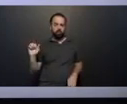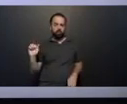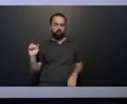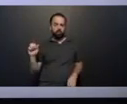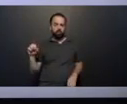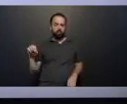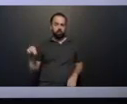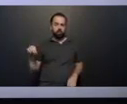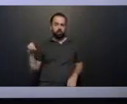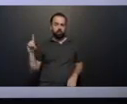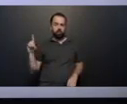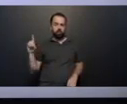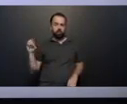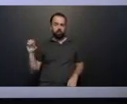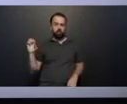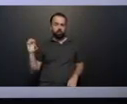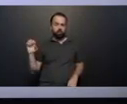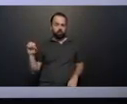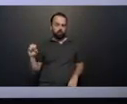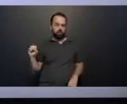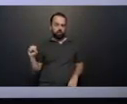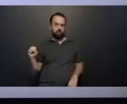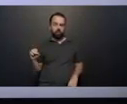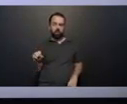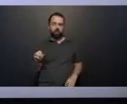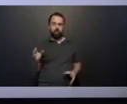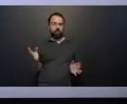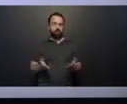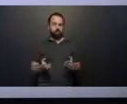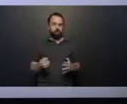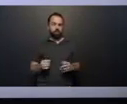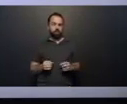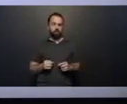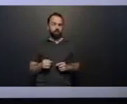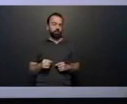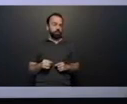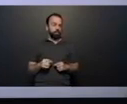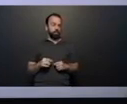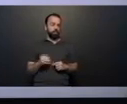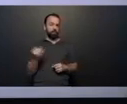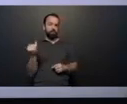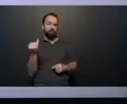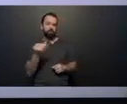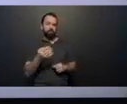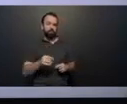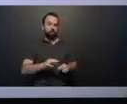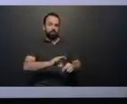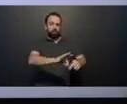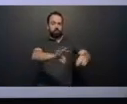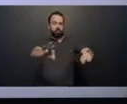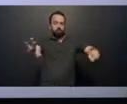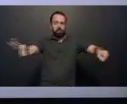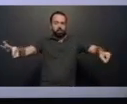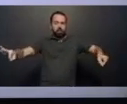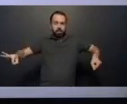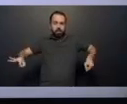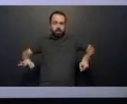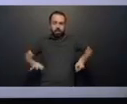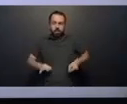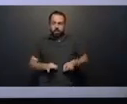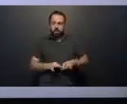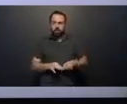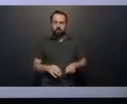Vamos para a resolução. Primeiro, calcular o tamanho da pista, né, o comprimento da pista. Eu vou utilizar